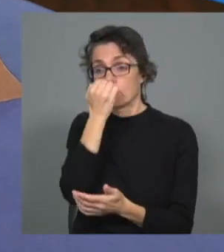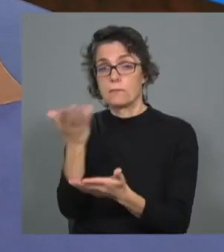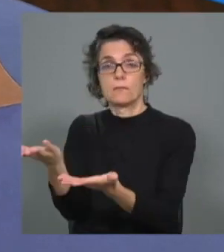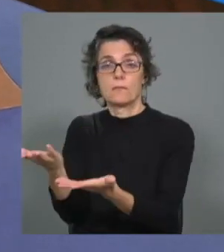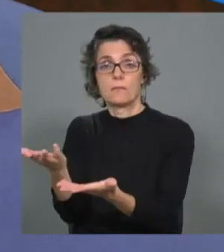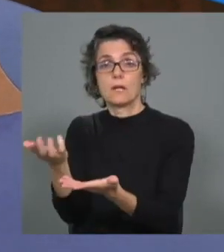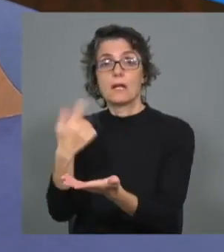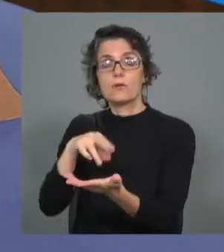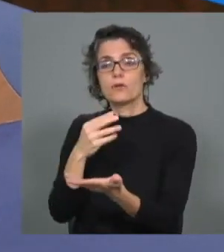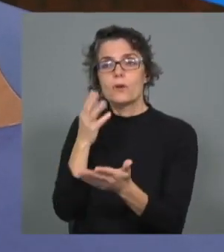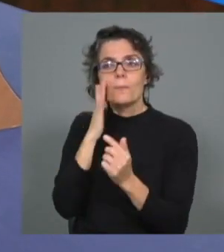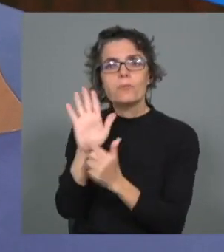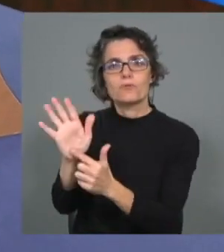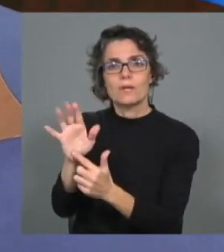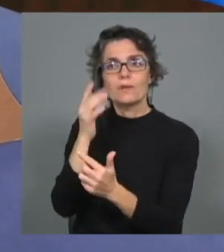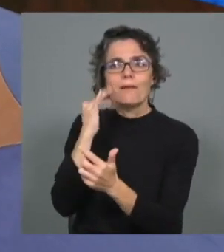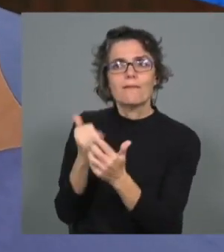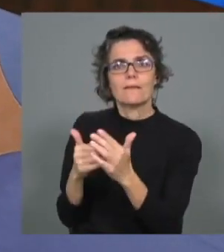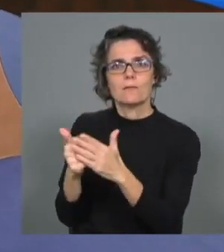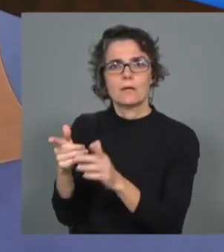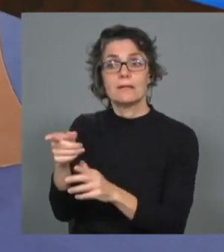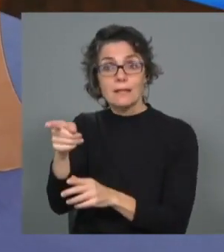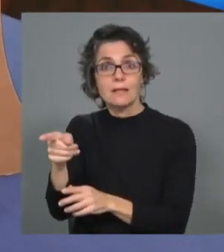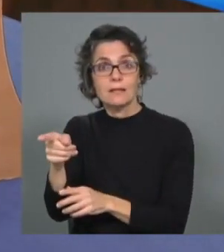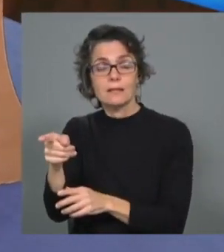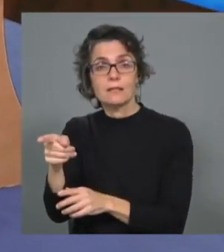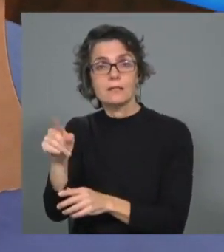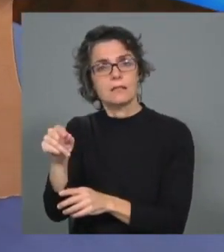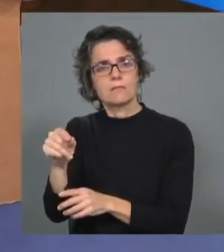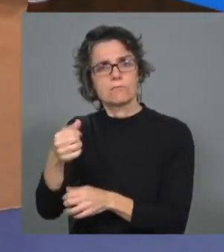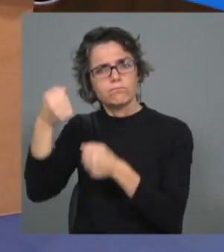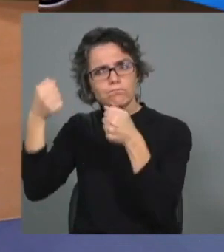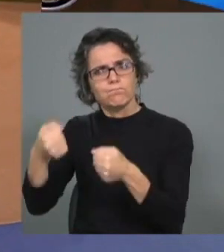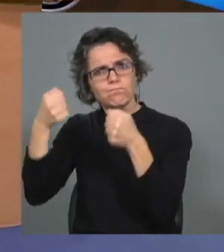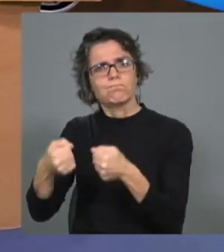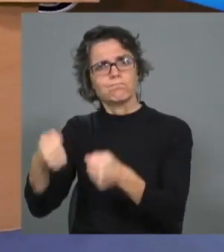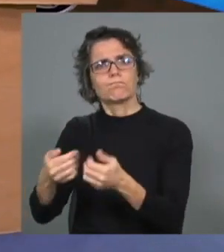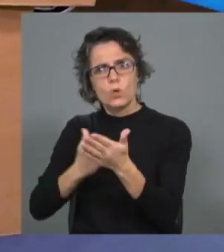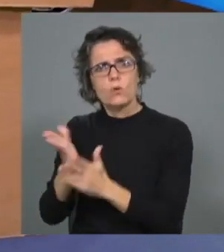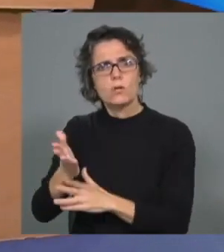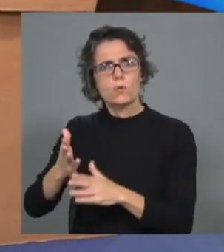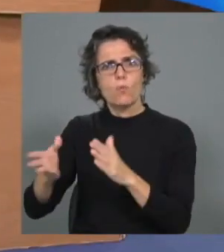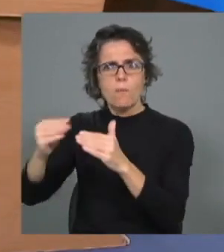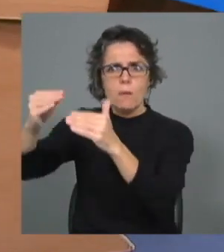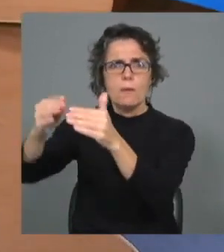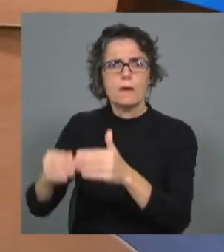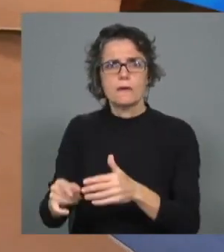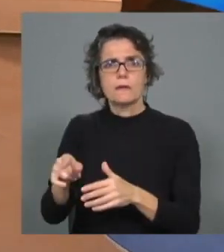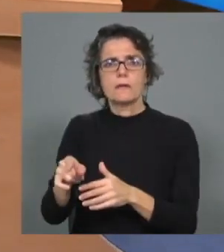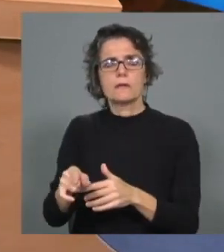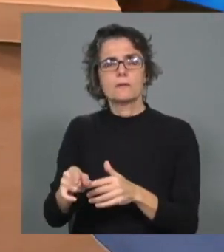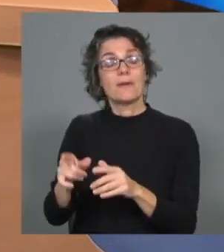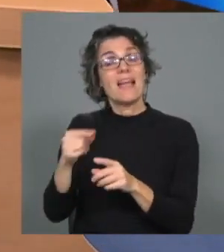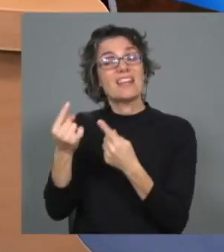estamos a tentar, vão ter formas de protesto cada vez mais desesperadas. E às vezes, se calhar, não da forma